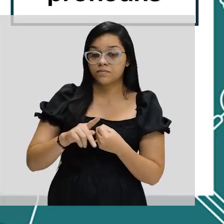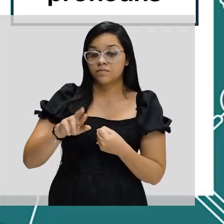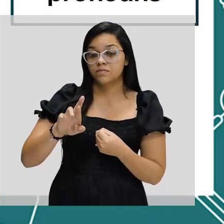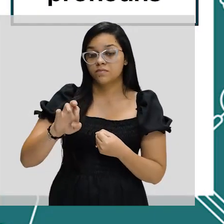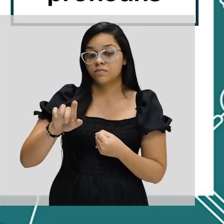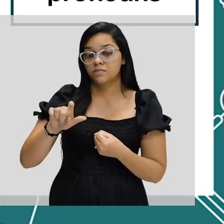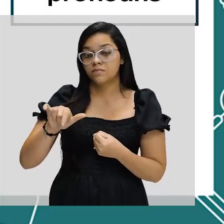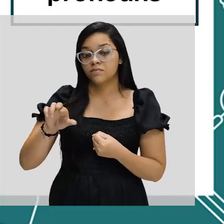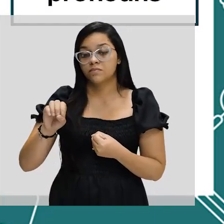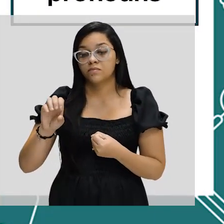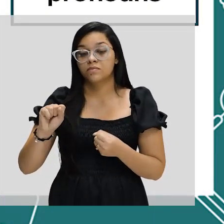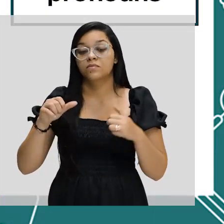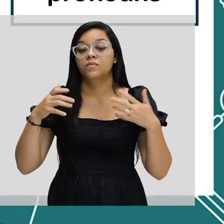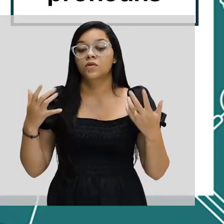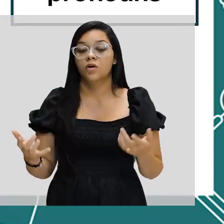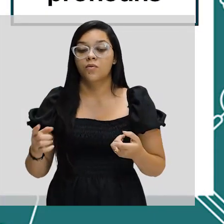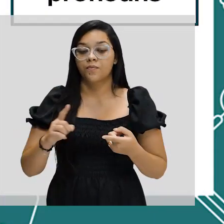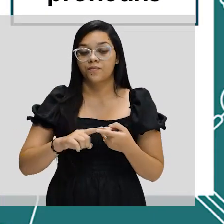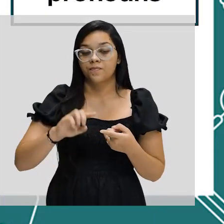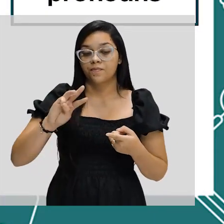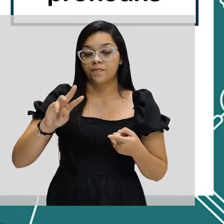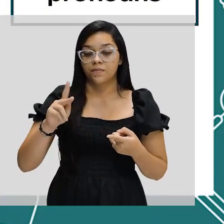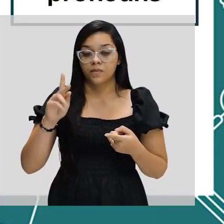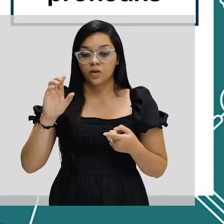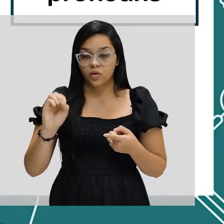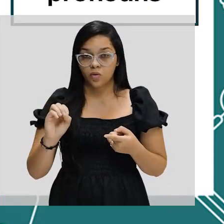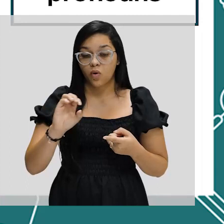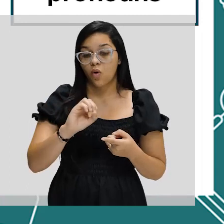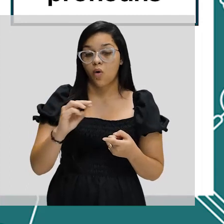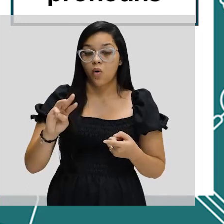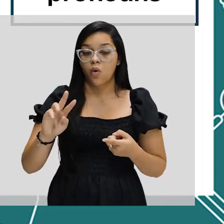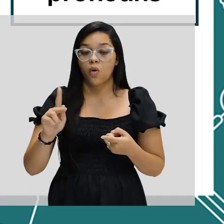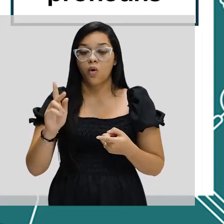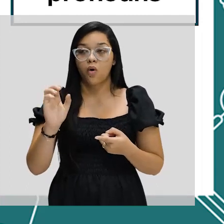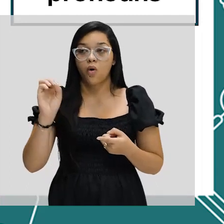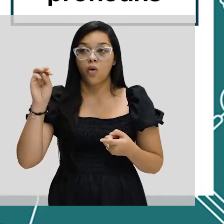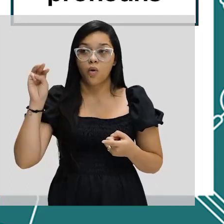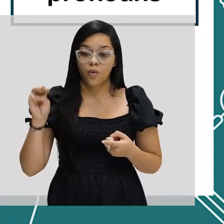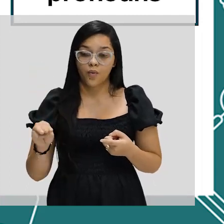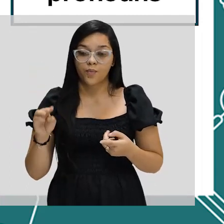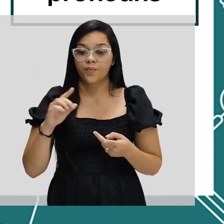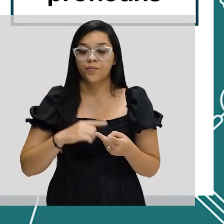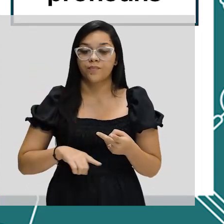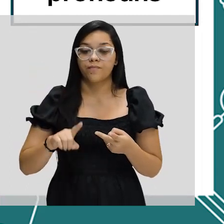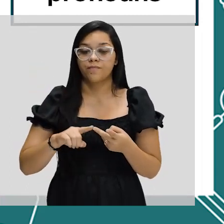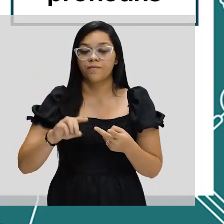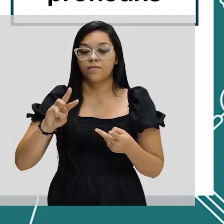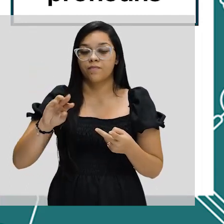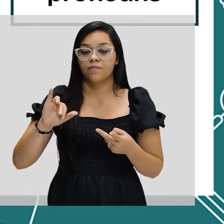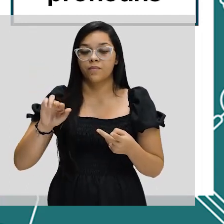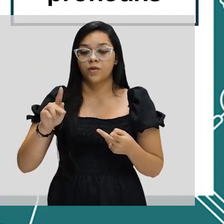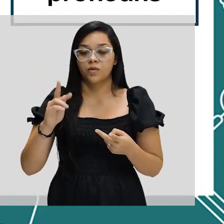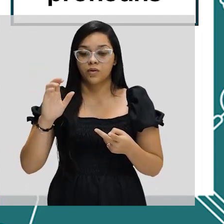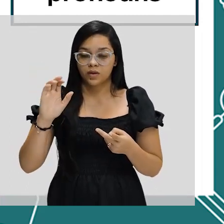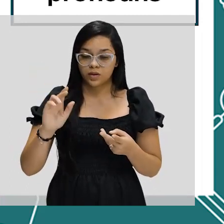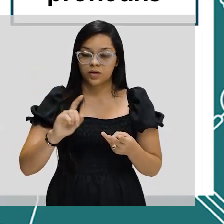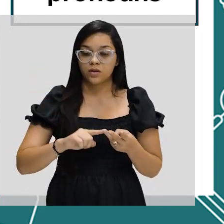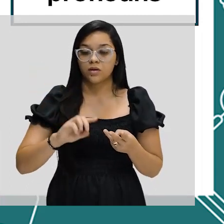em inglês são who ou whom, que é esse com um Mzinho no final,